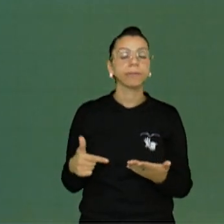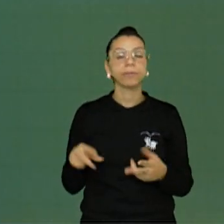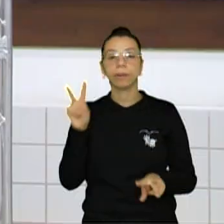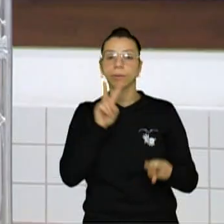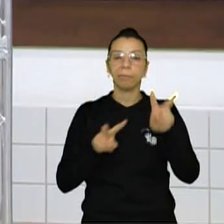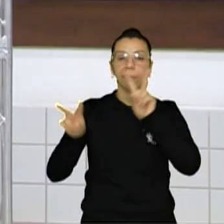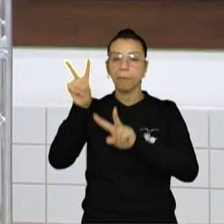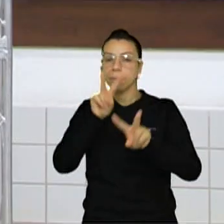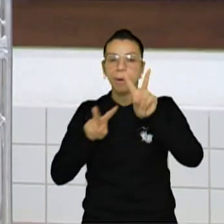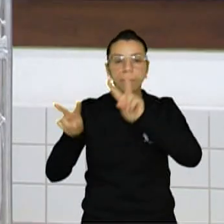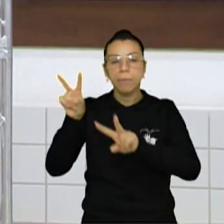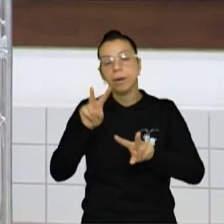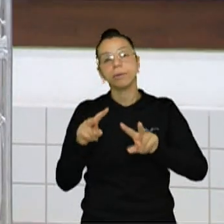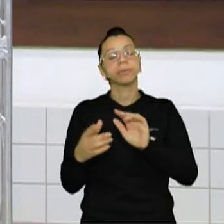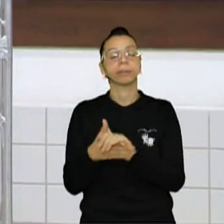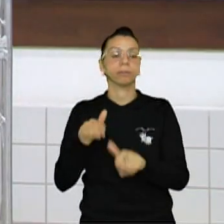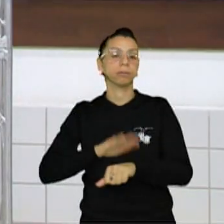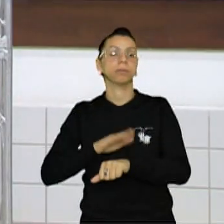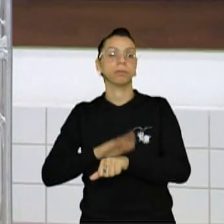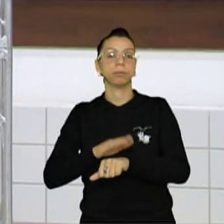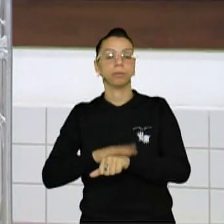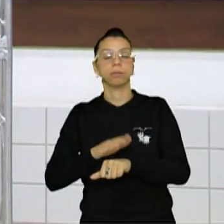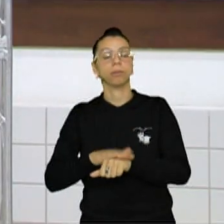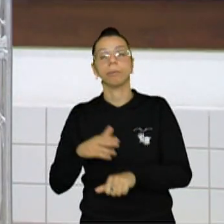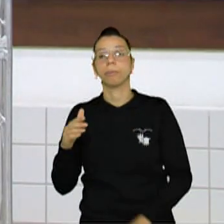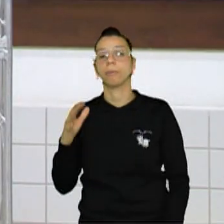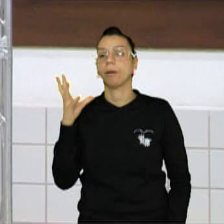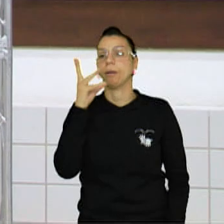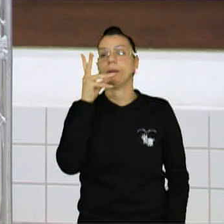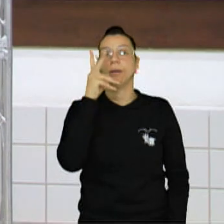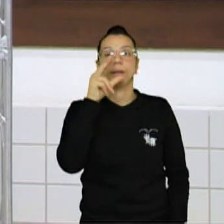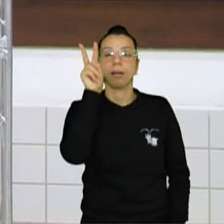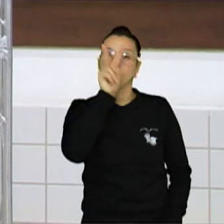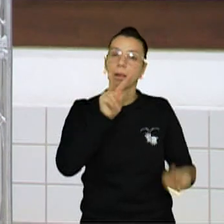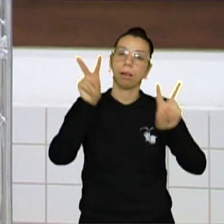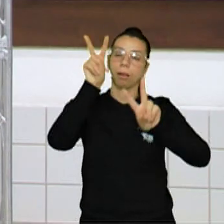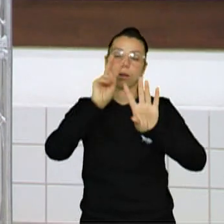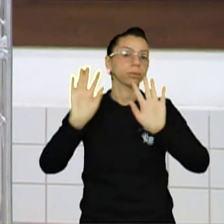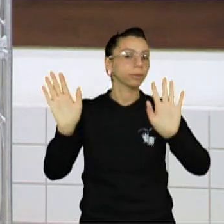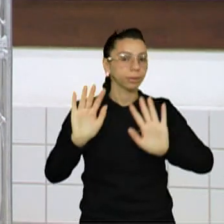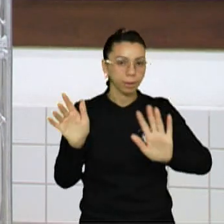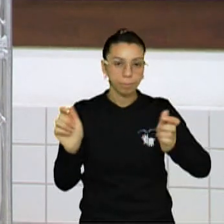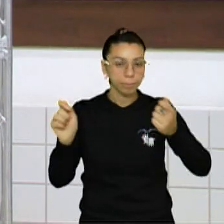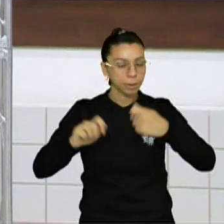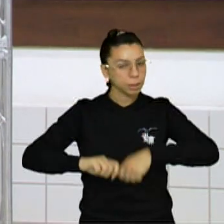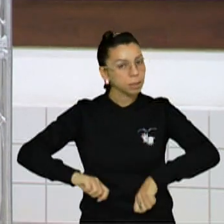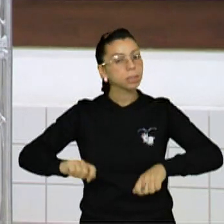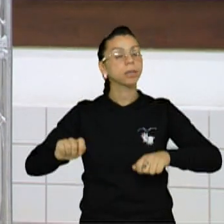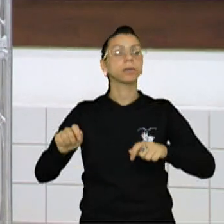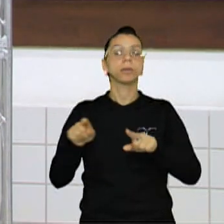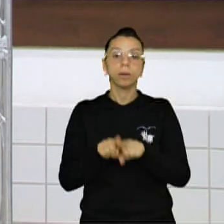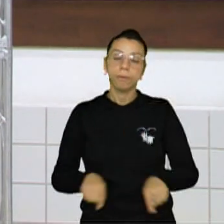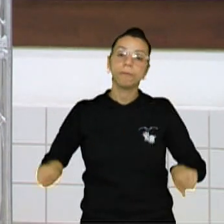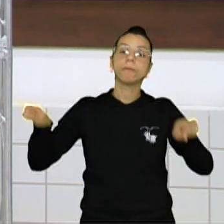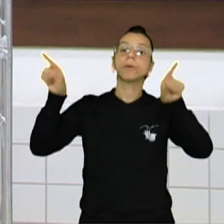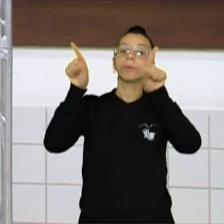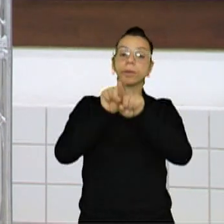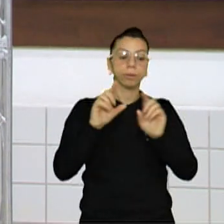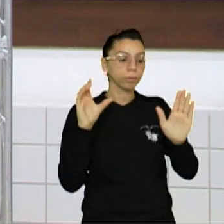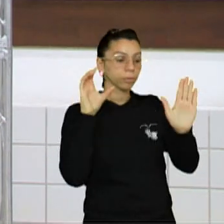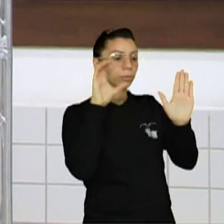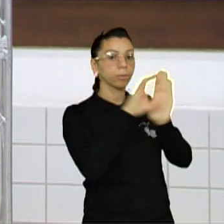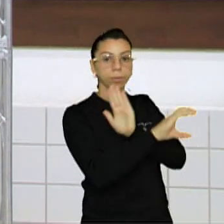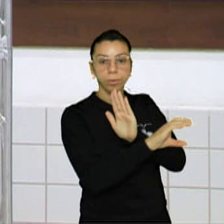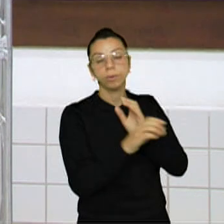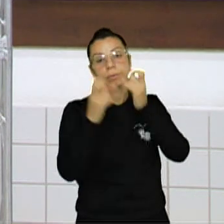até com muito tempo para estar olhando esse exercício, só que o aluno teria que estar revisando as propriedades